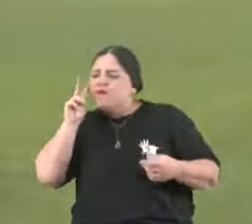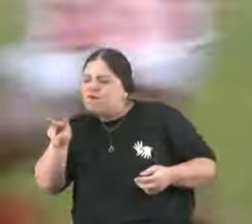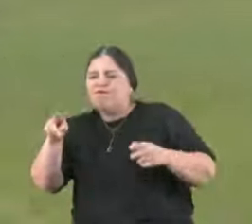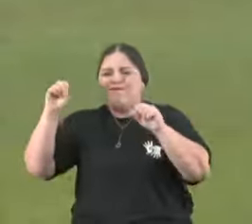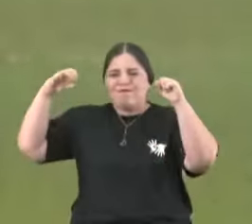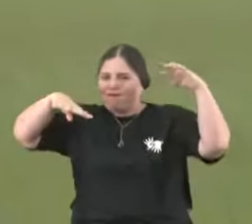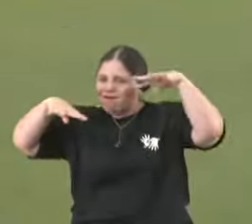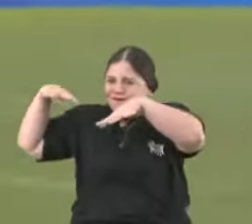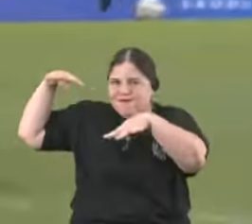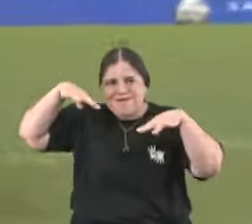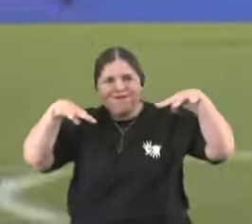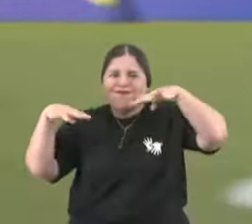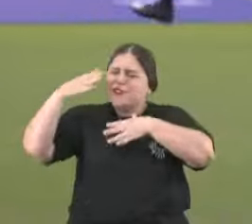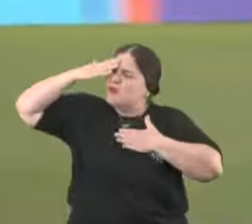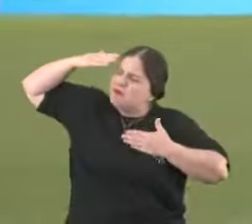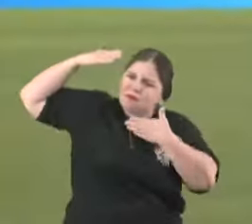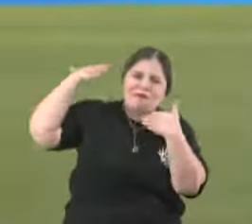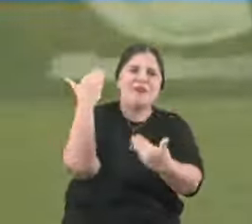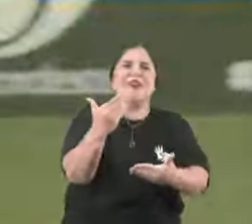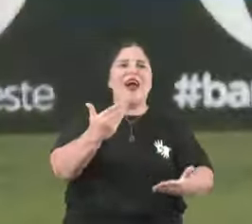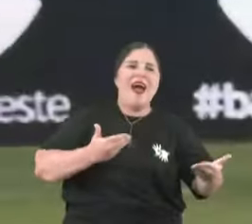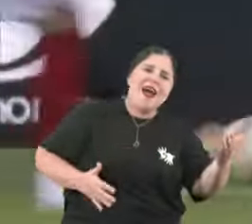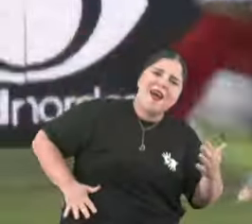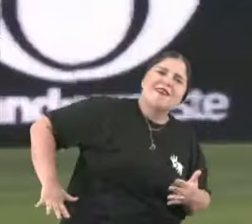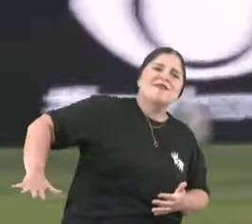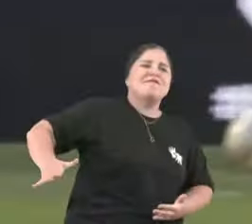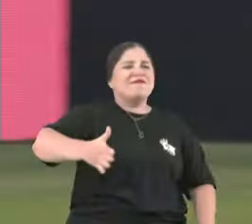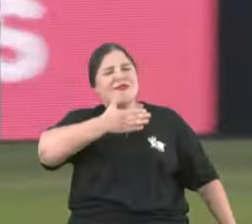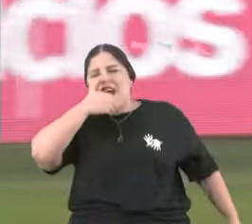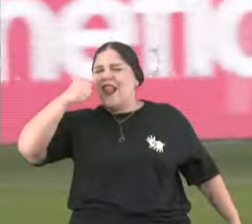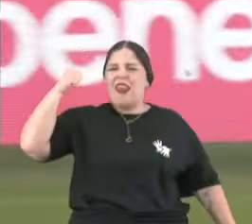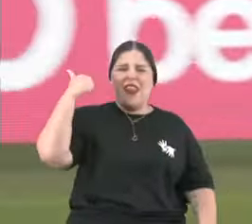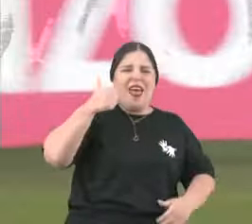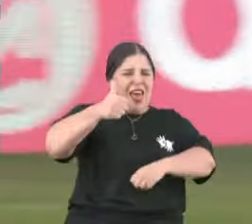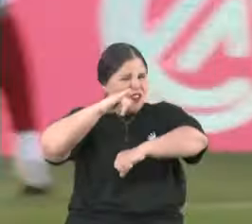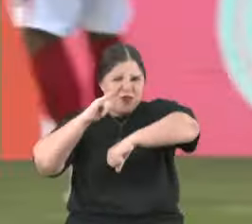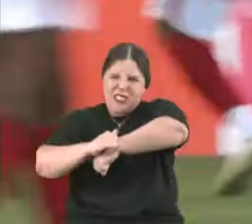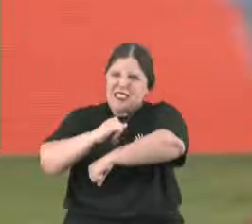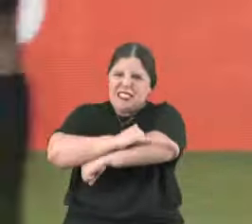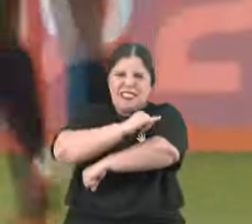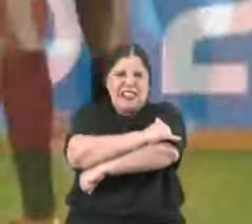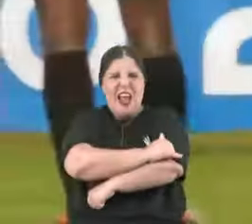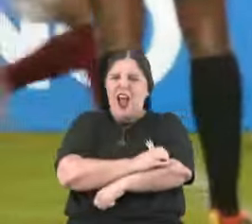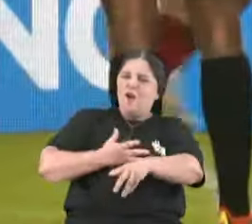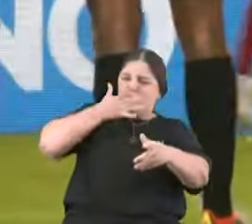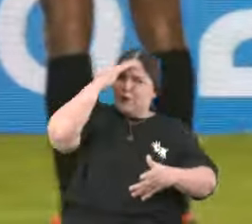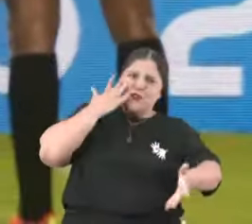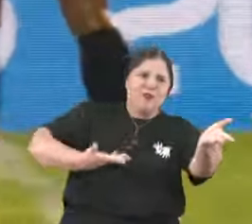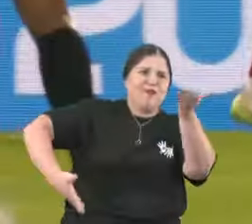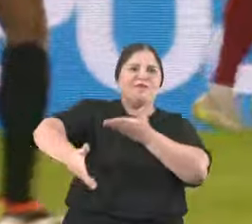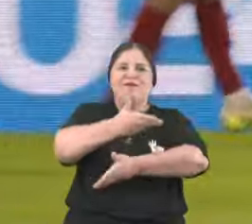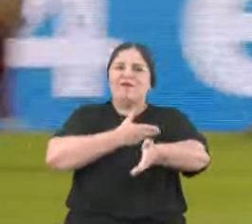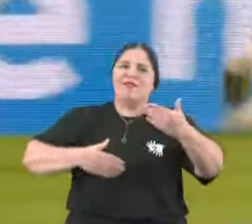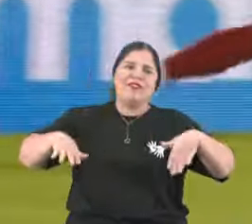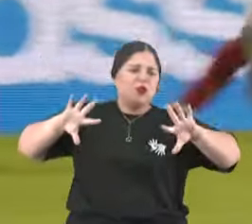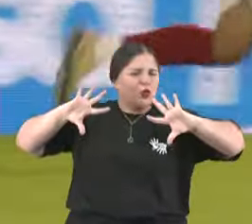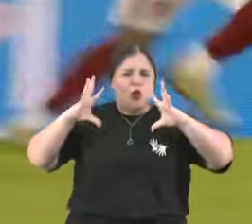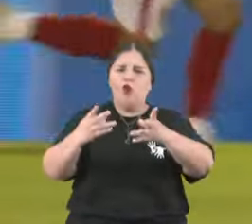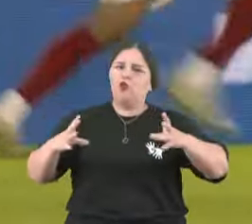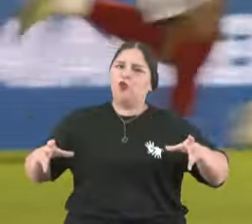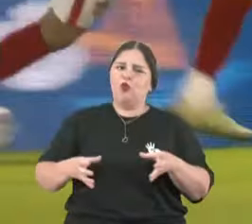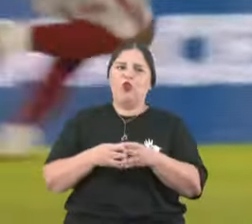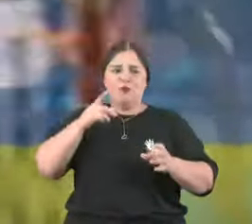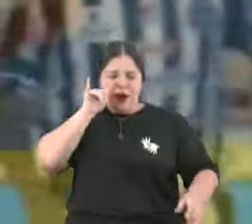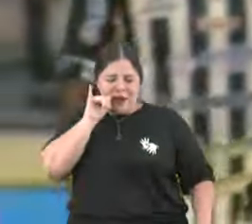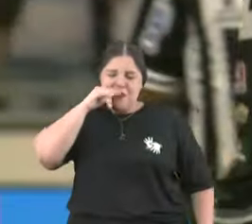Maria de Fátima, que diz valeu pelo sapo. E para todo mundo que interagiu com a gente, para toda a nossa equipe direto de Arapiraca, que trouxe